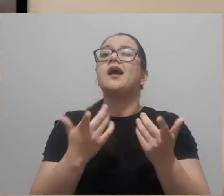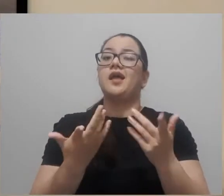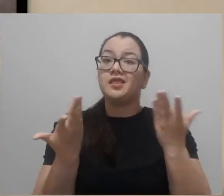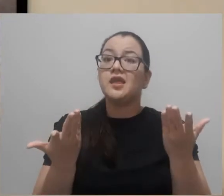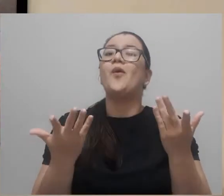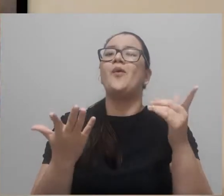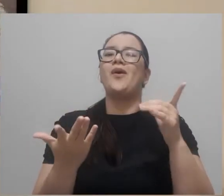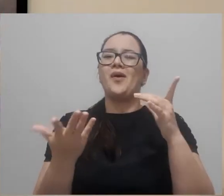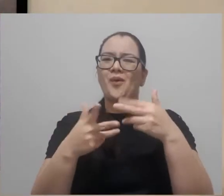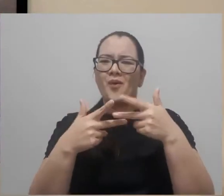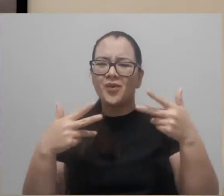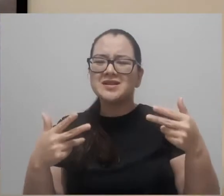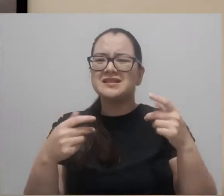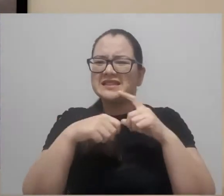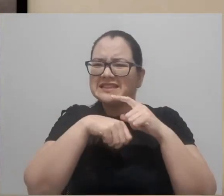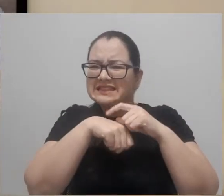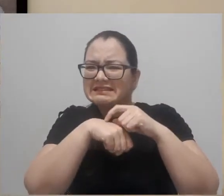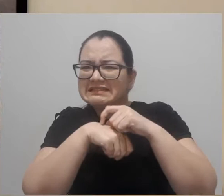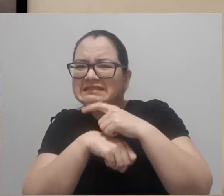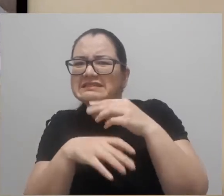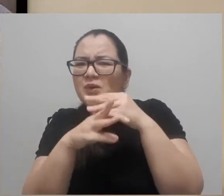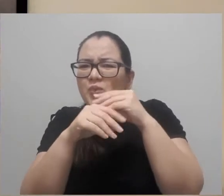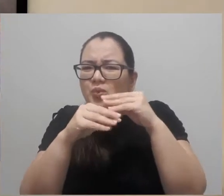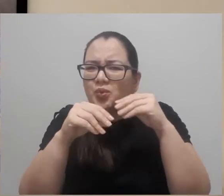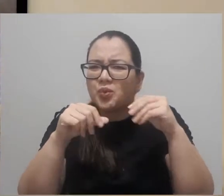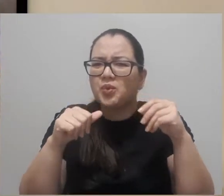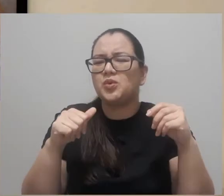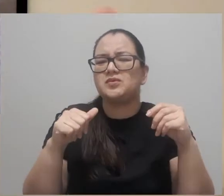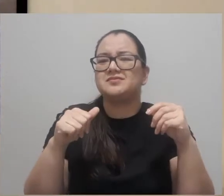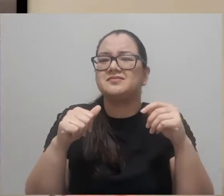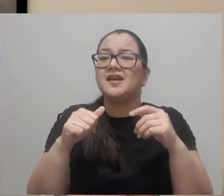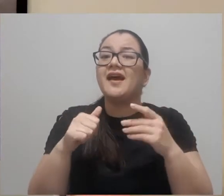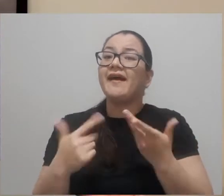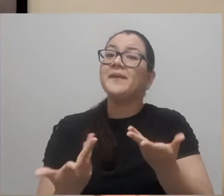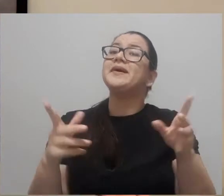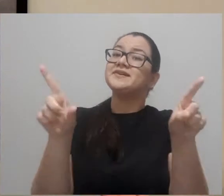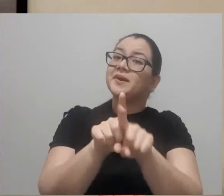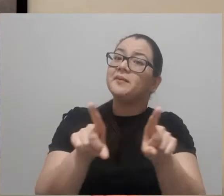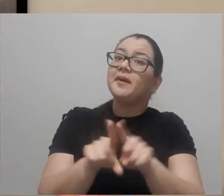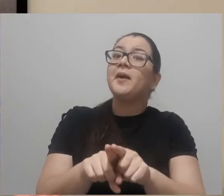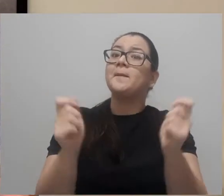da fragilidade que o tesouro apresenta, ele ainda também apresenta outro que ele pode ser roubado.